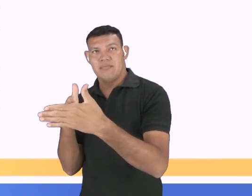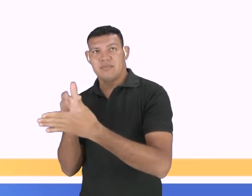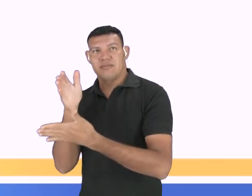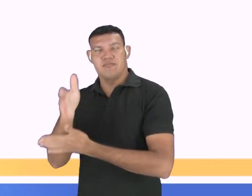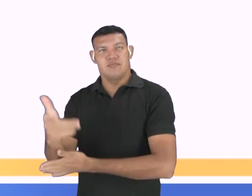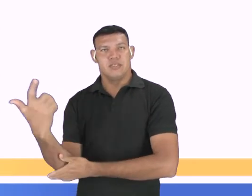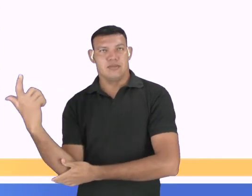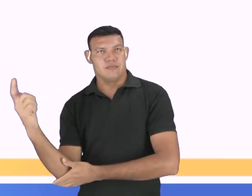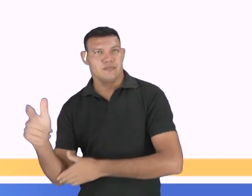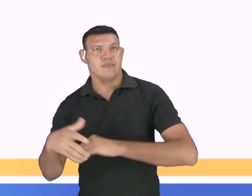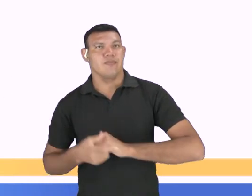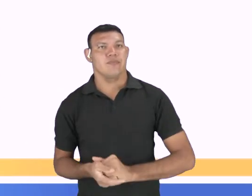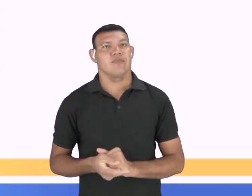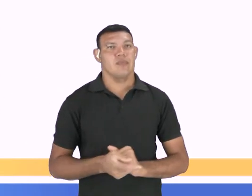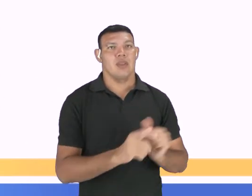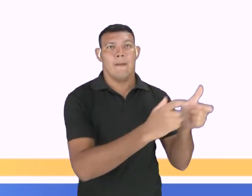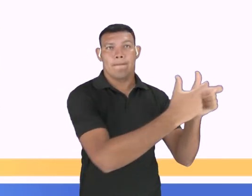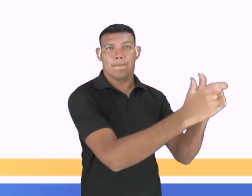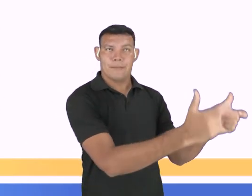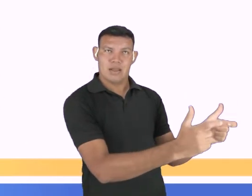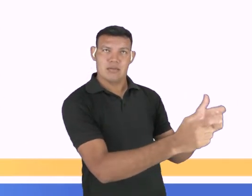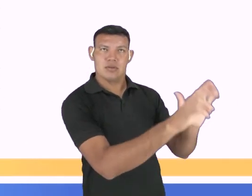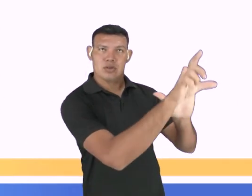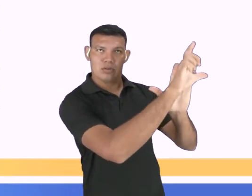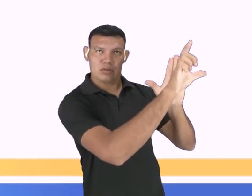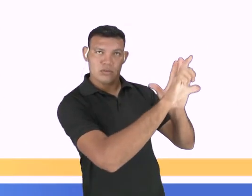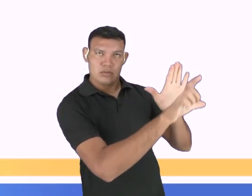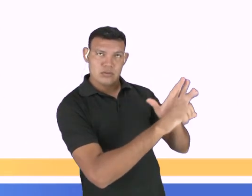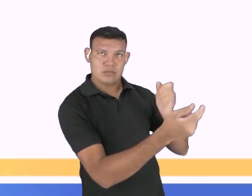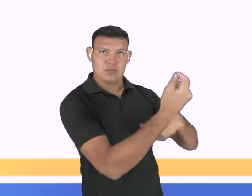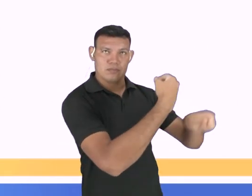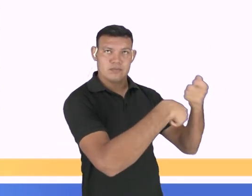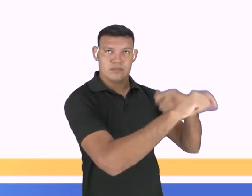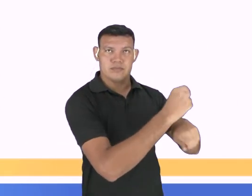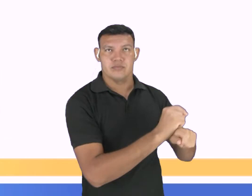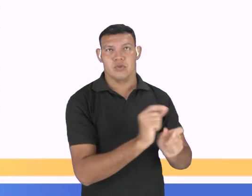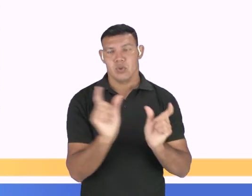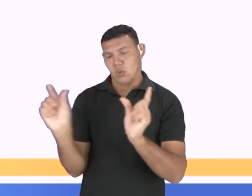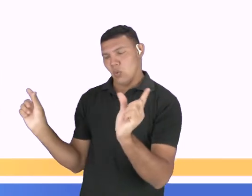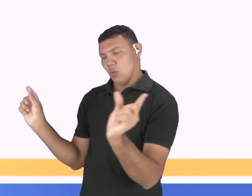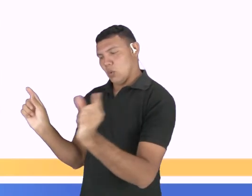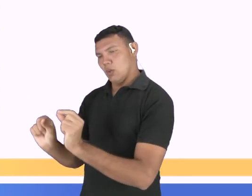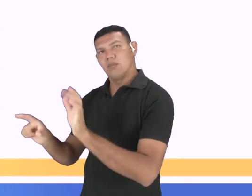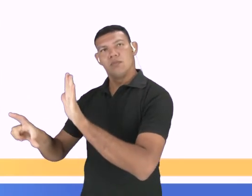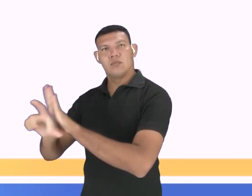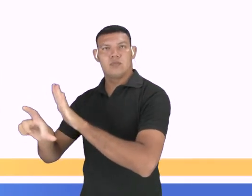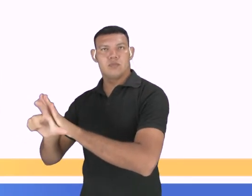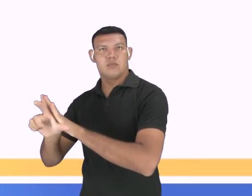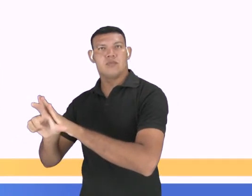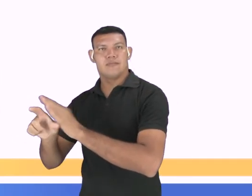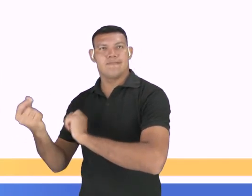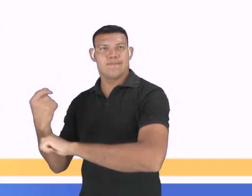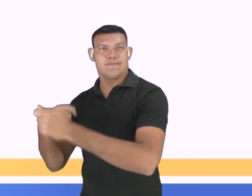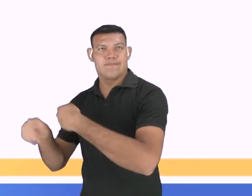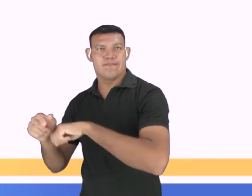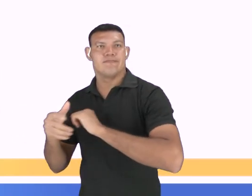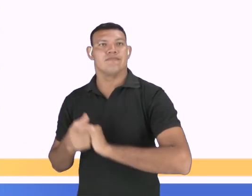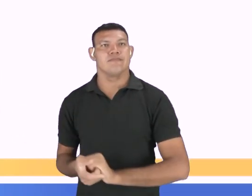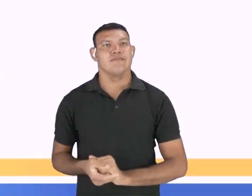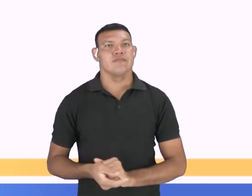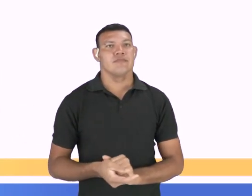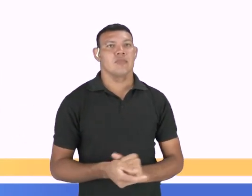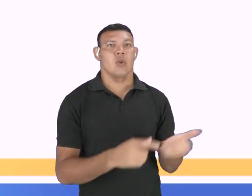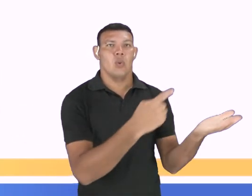né? Acordos coletivos entre empregadores e empresas. Acordos individuais entre empregadores e empregados.